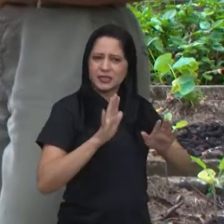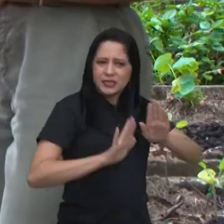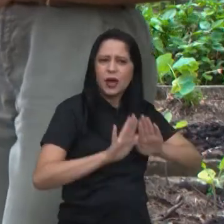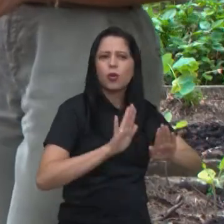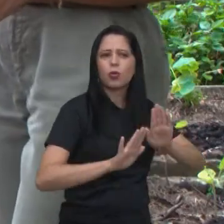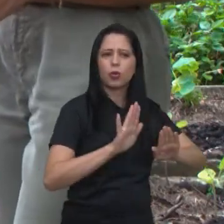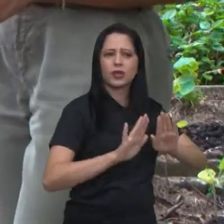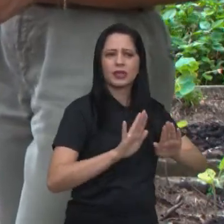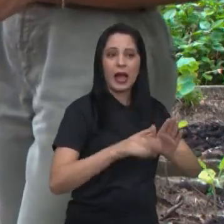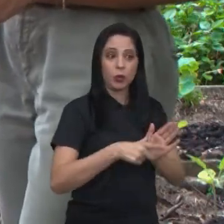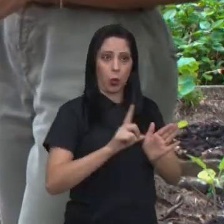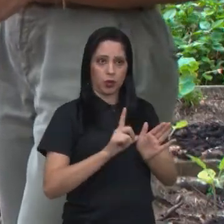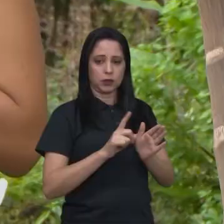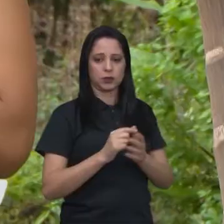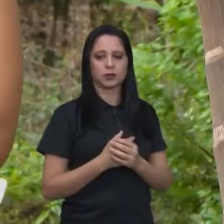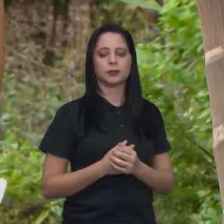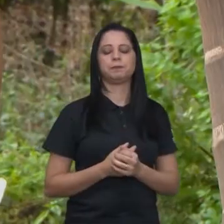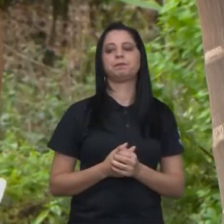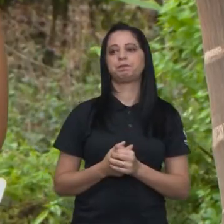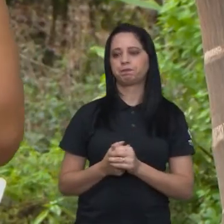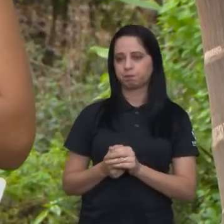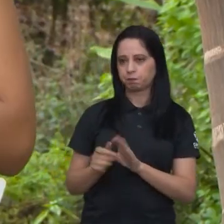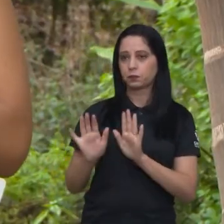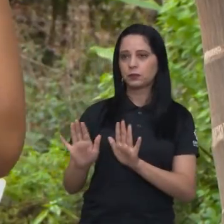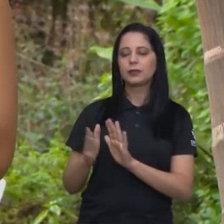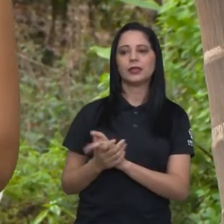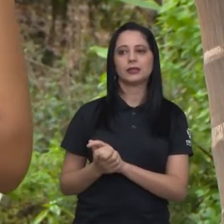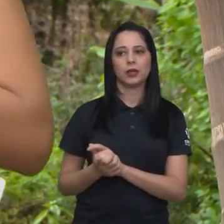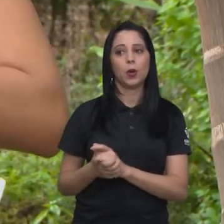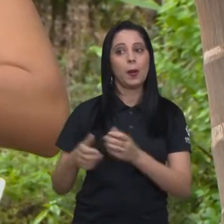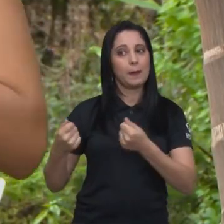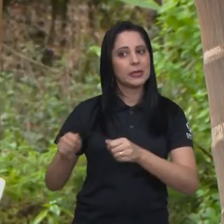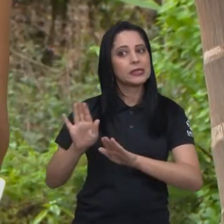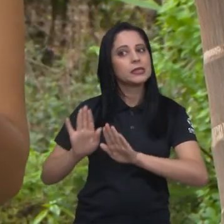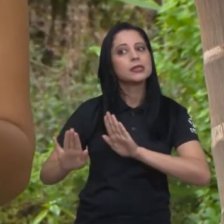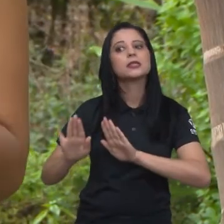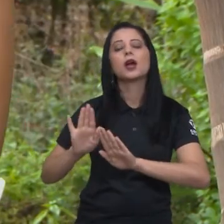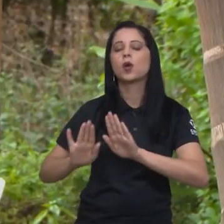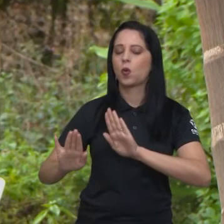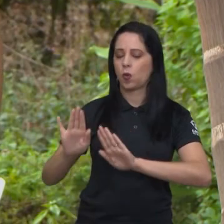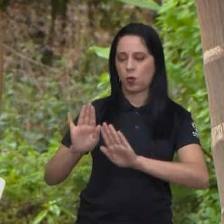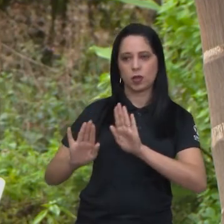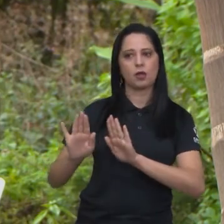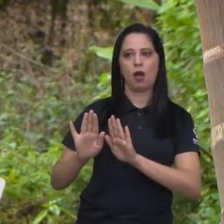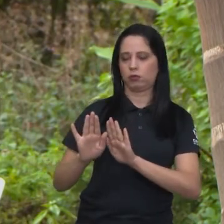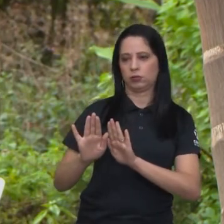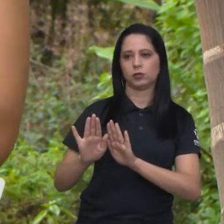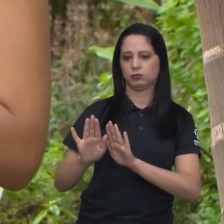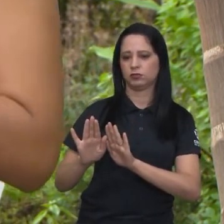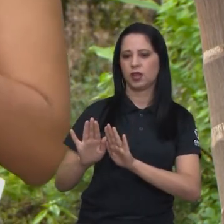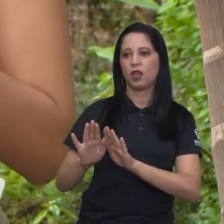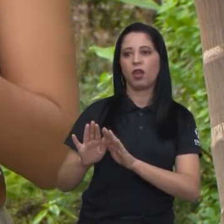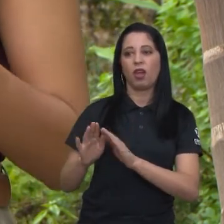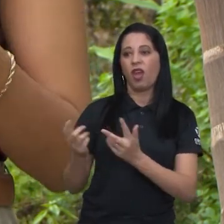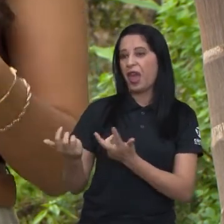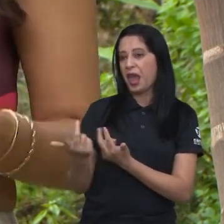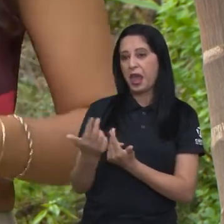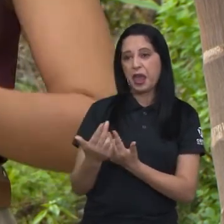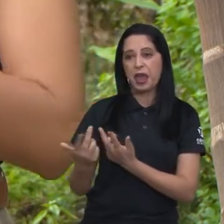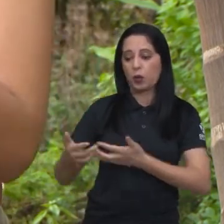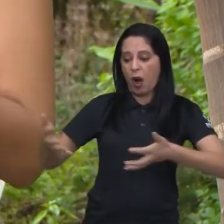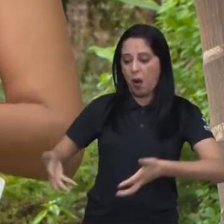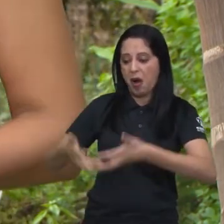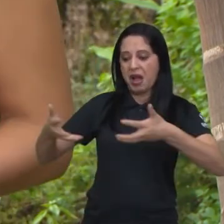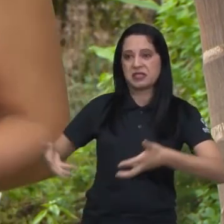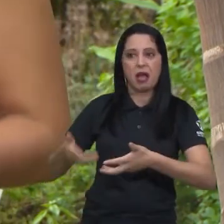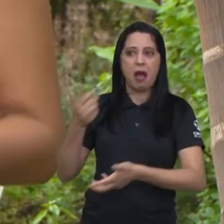devo ter para consumir esse tipo de planta? Gisele, o cuidado vai muito próximo daquele que a gente tem que ter com as